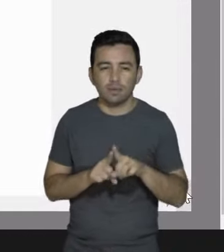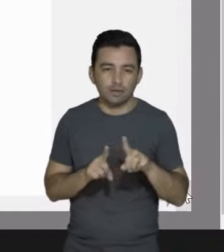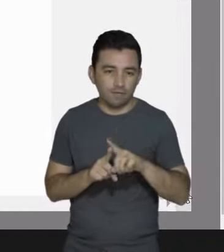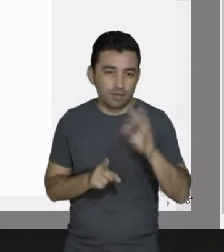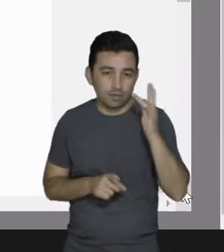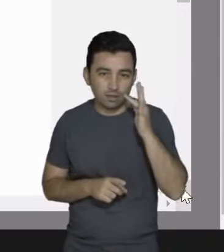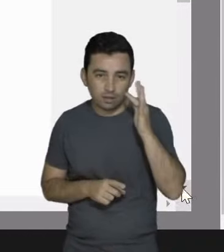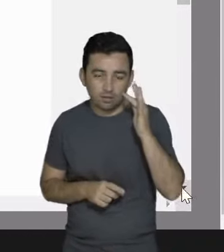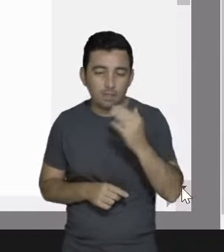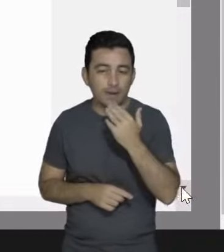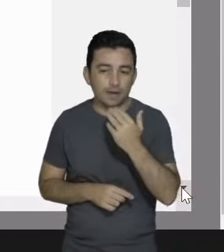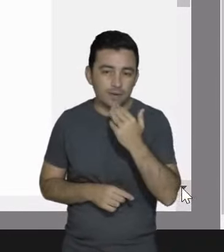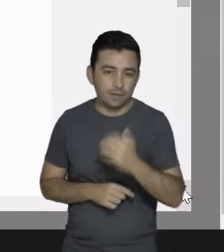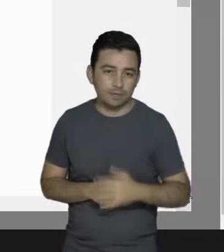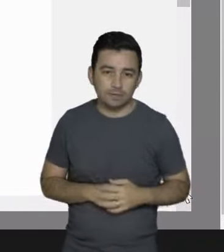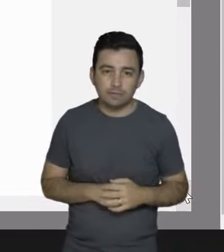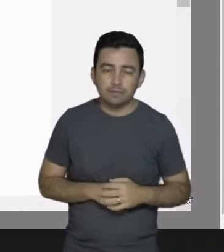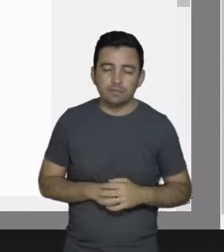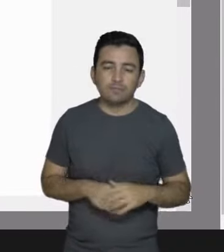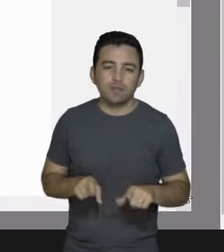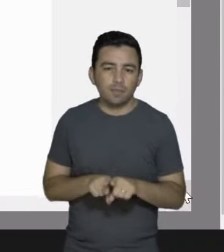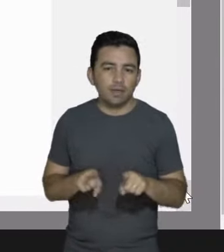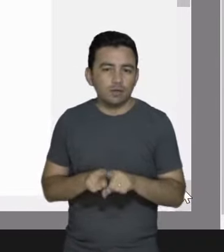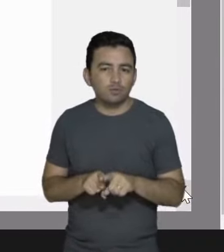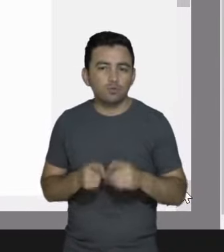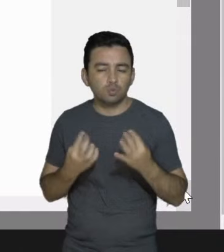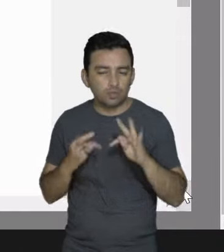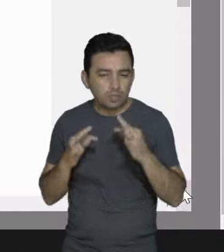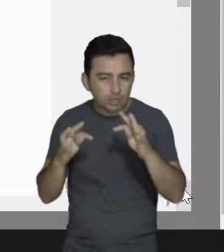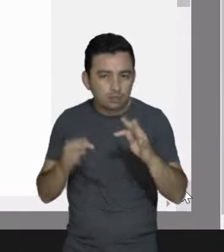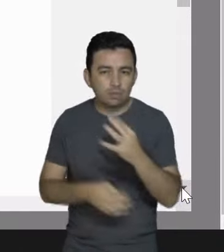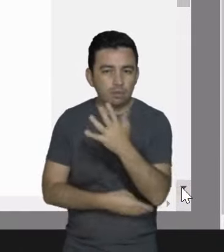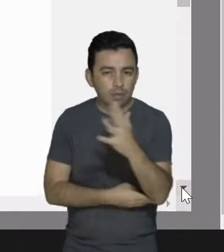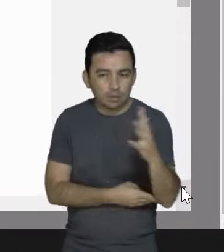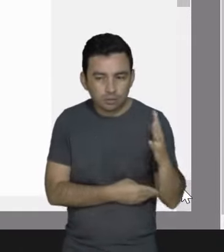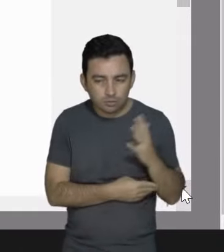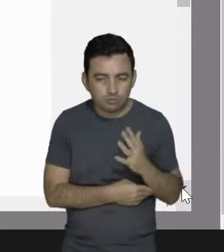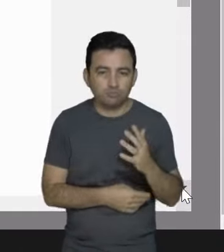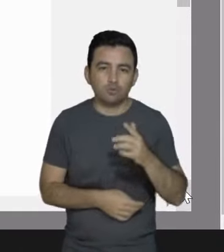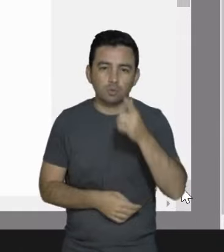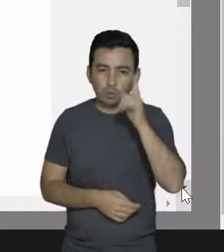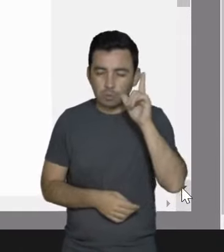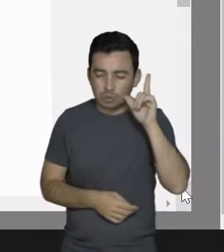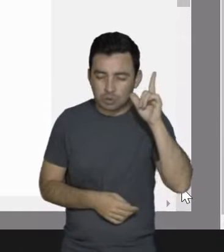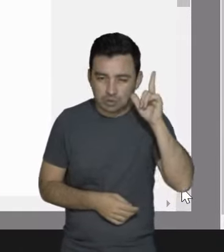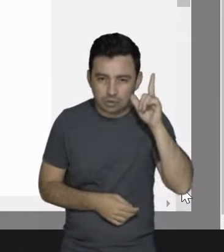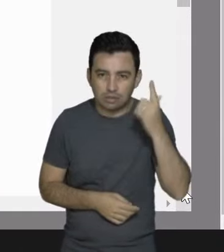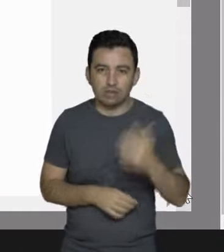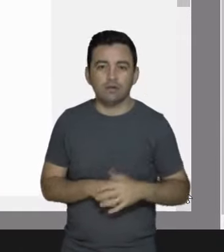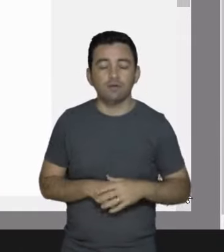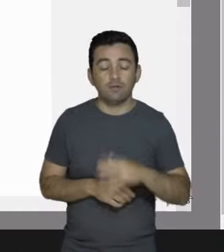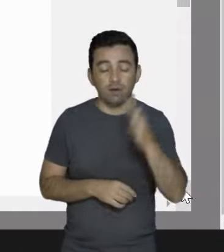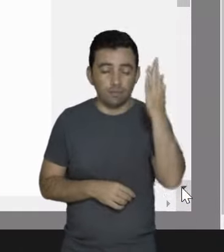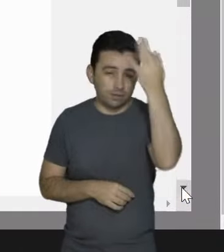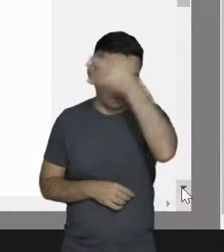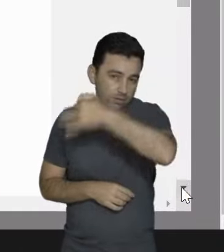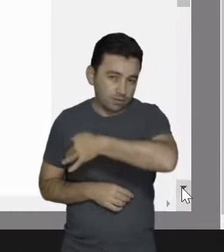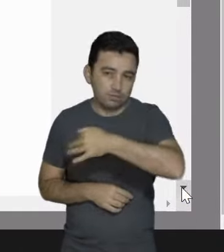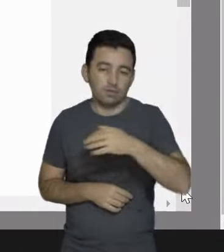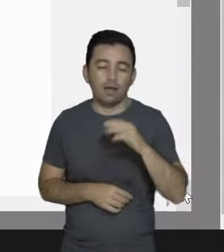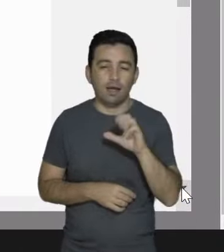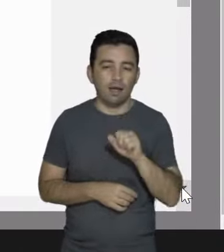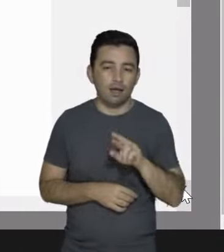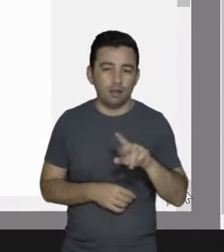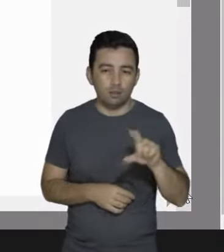Marquito comissão de turismo e meio ambiente Deputado Lucas Neves Deputado Fabiano da Luz Deputado Júlio Garcia deputado Carlos Humberto